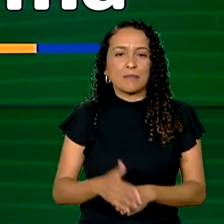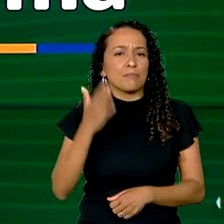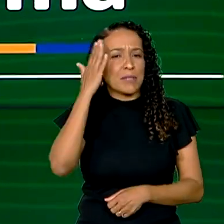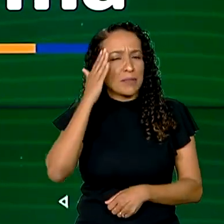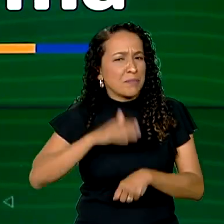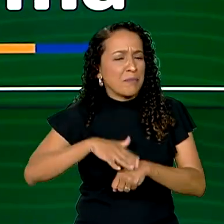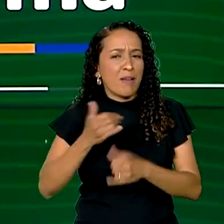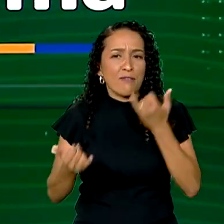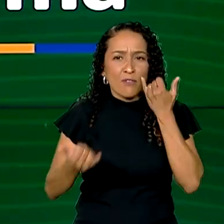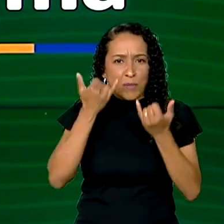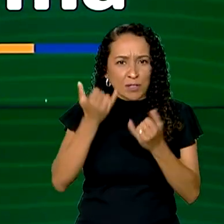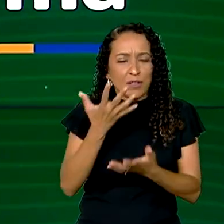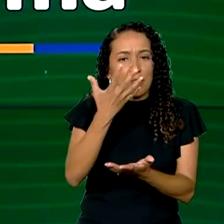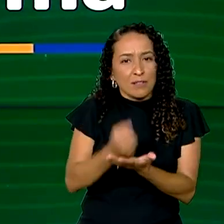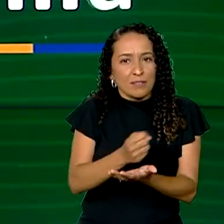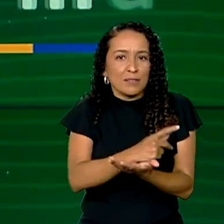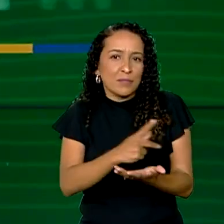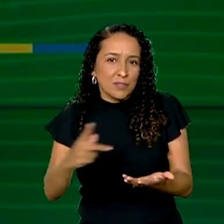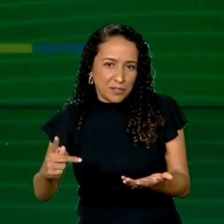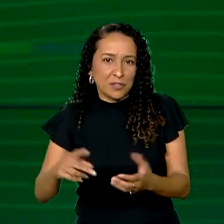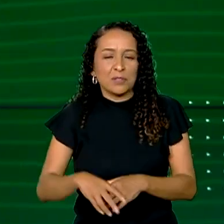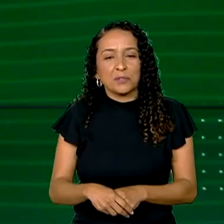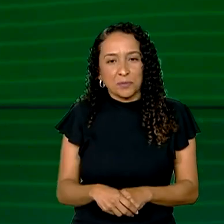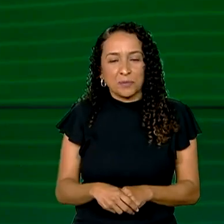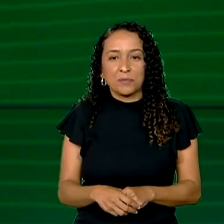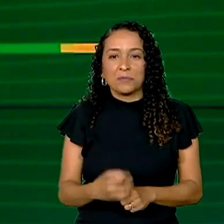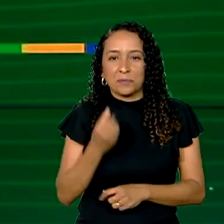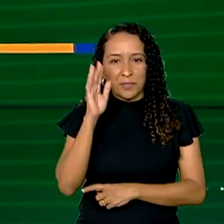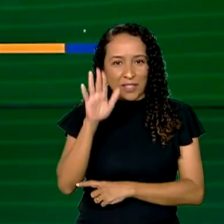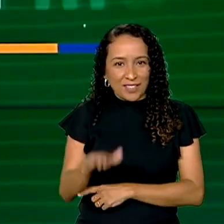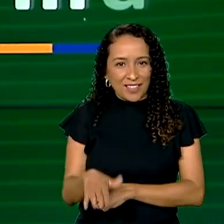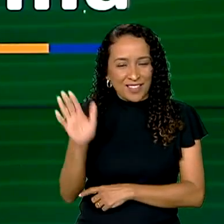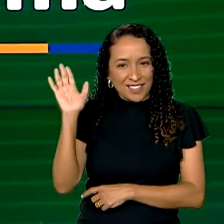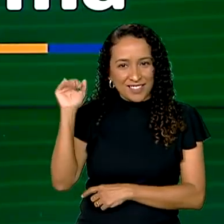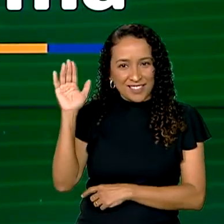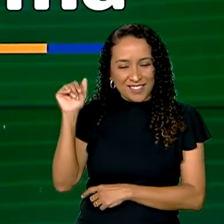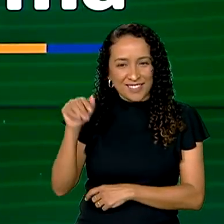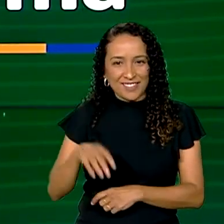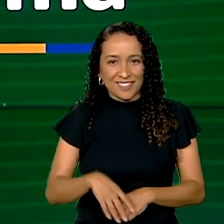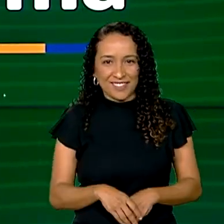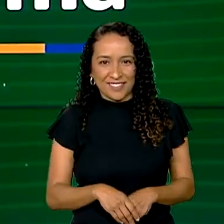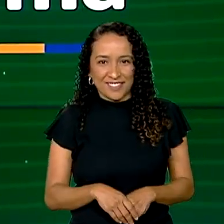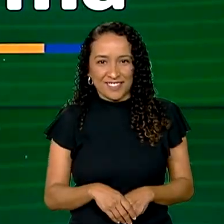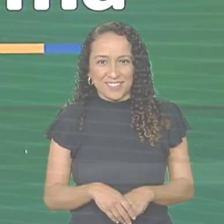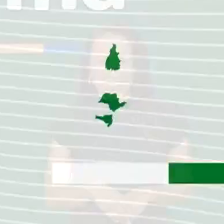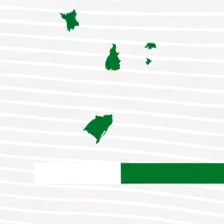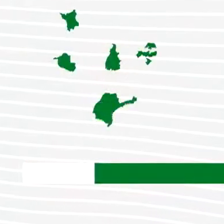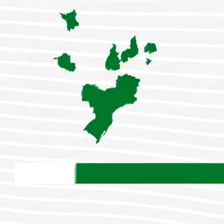Para saber mais notícias, baixe o nosso aplicativo Canal Gov. Uma ótima tarde para você. Tchau, tchau.